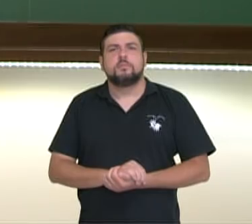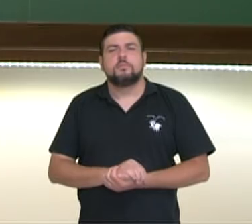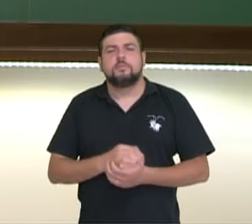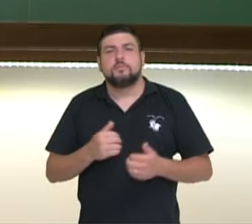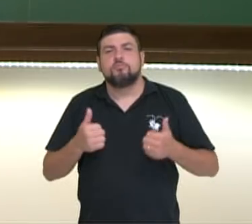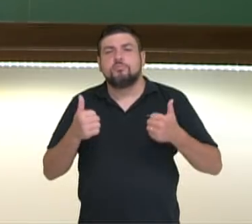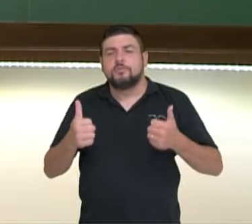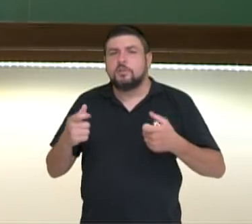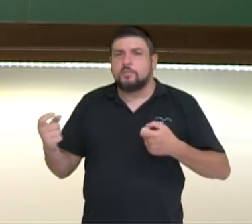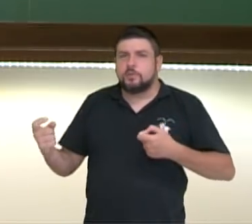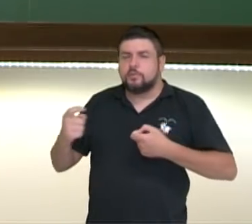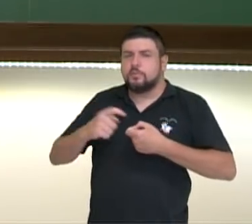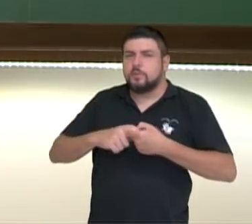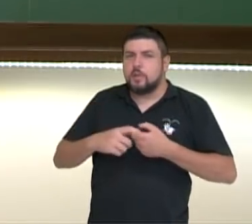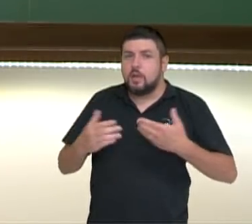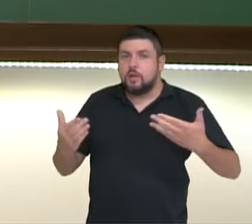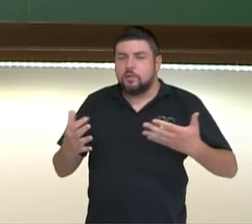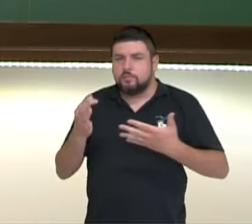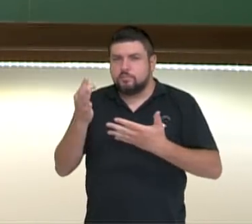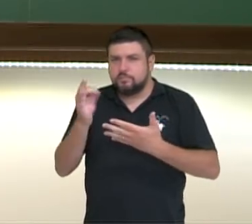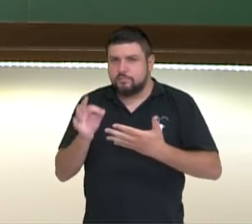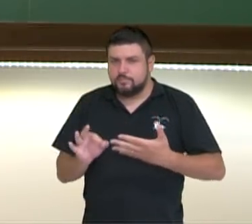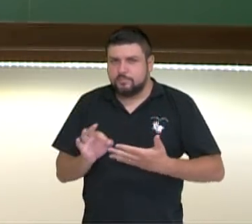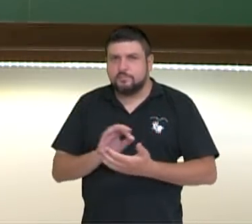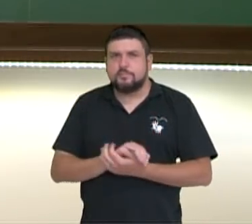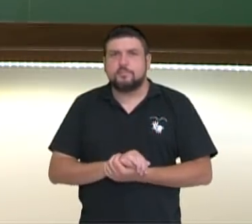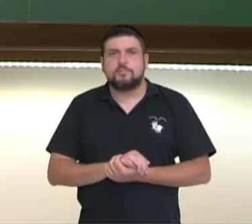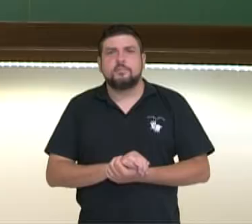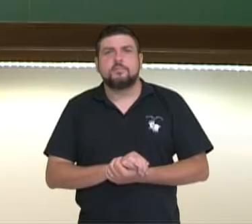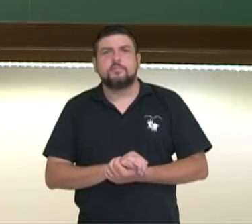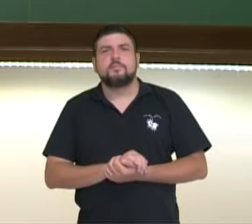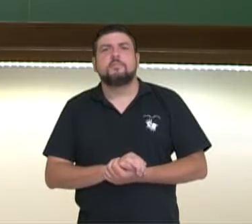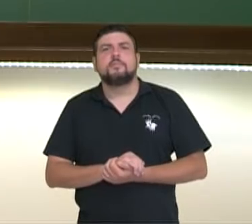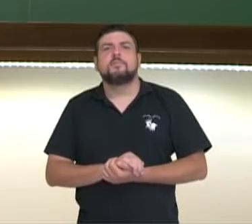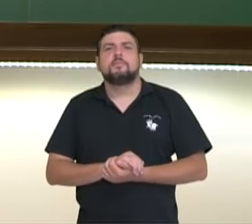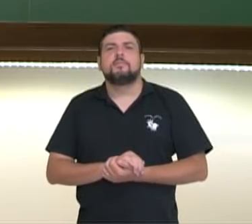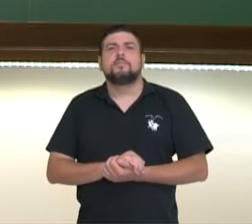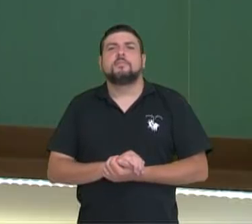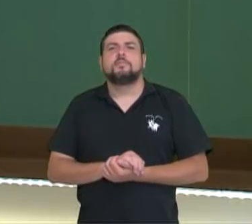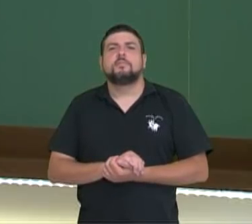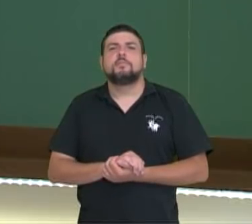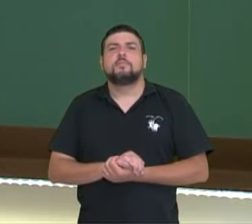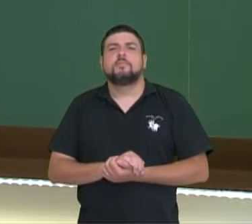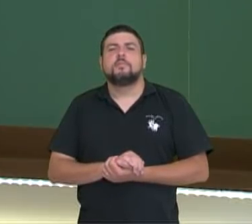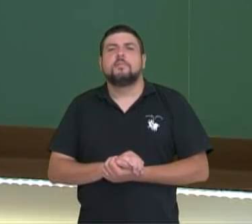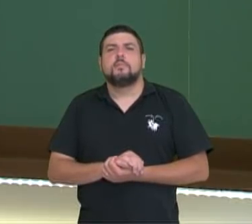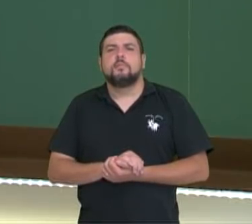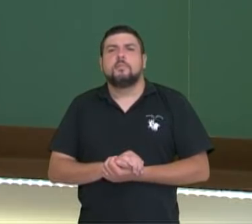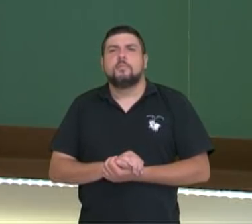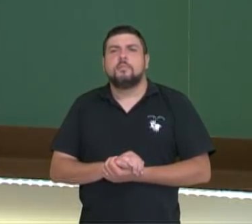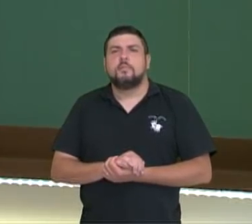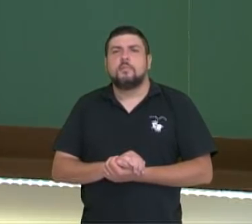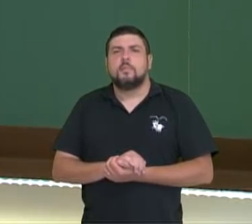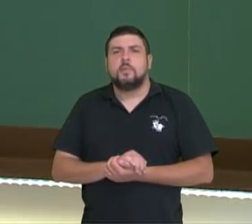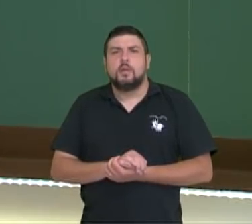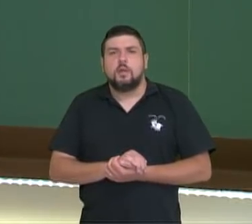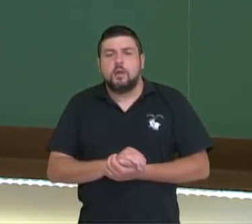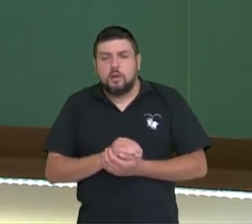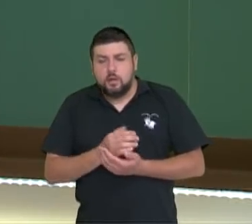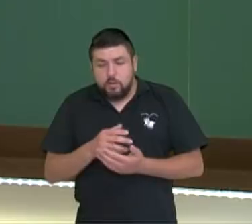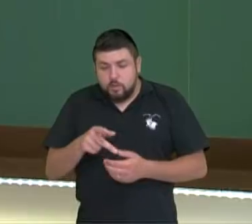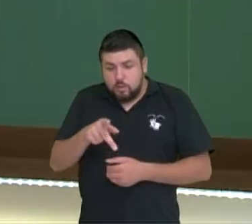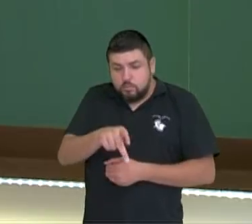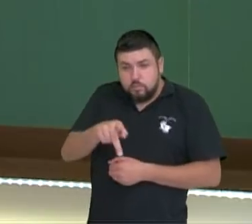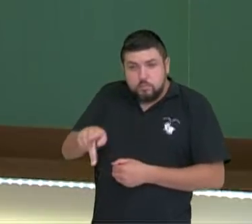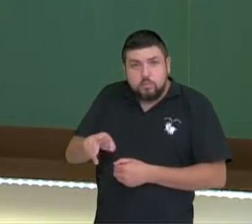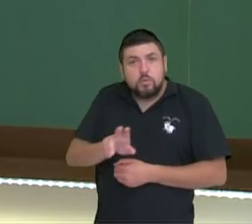Retornamos então, pessoal. Vamos corrigir o nosso exercício? Quando que um aplicativo deve ser utilizado como ferramenta pelo professor